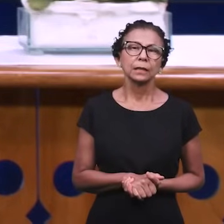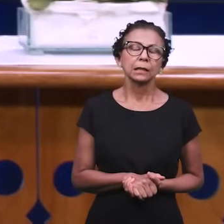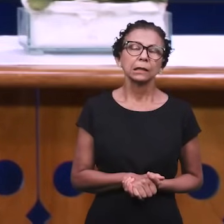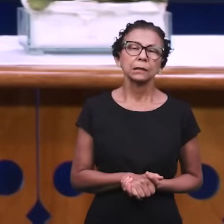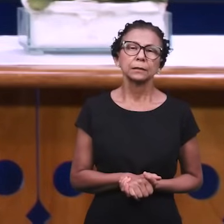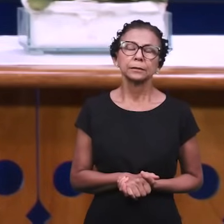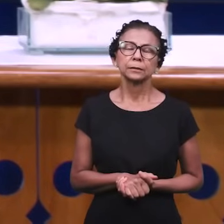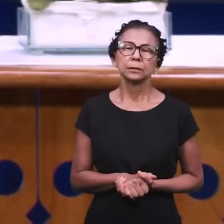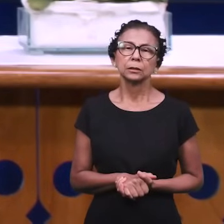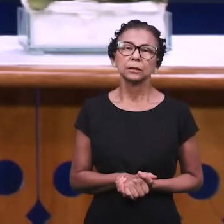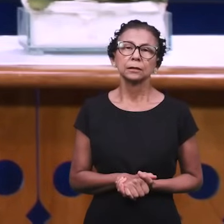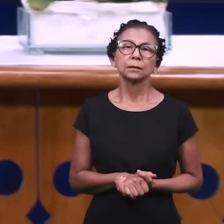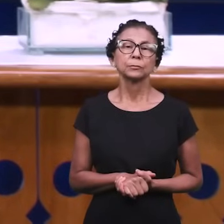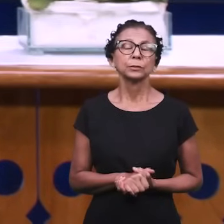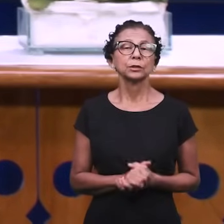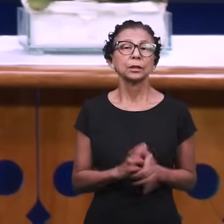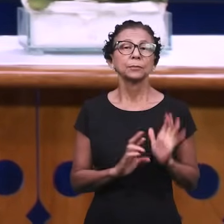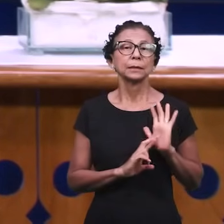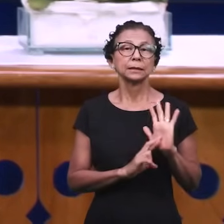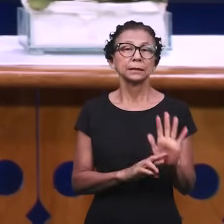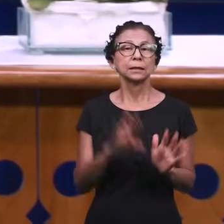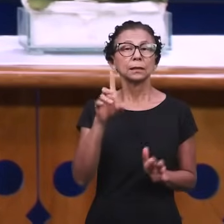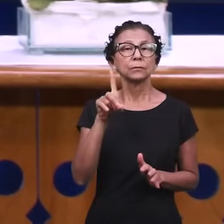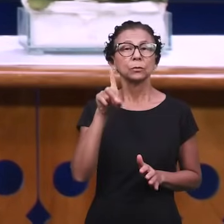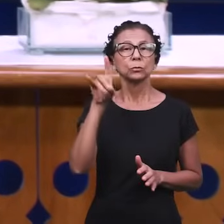isso para o dia do seu